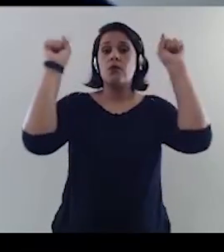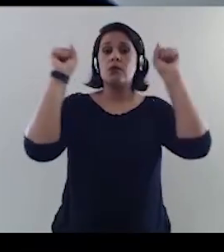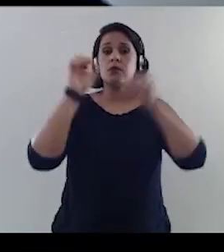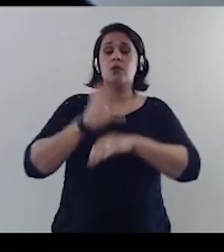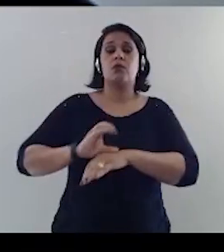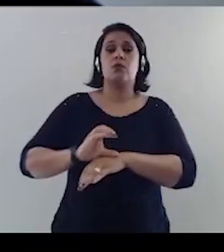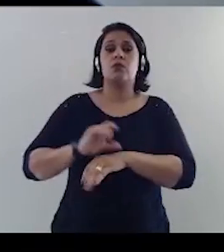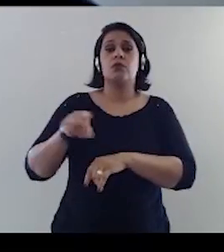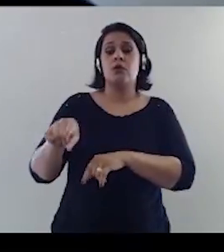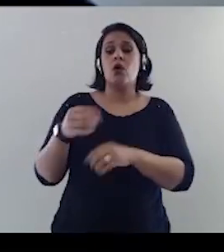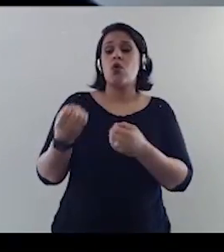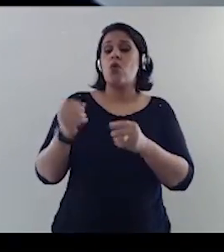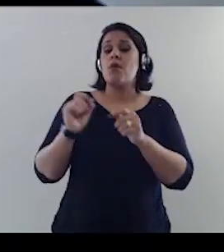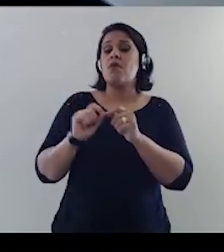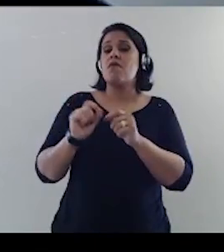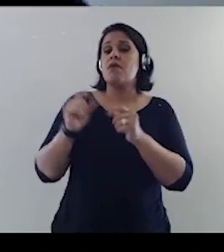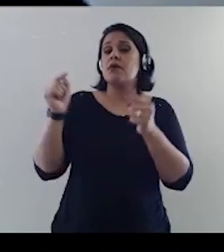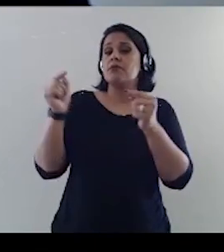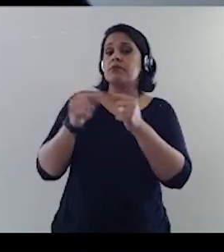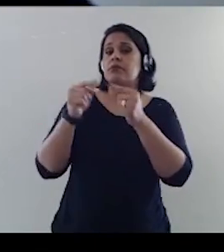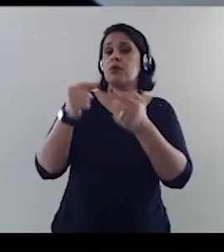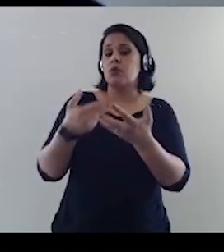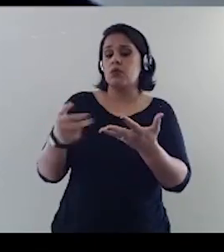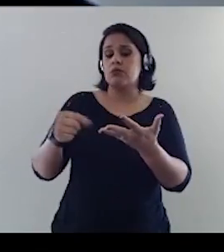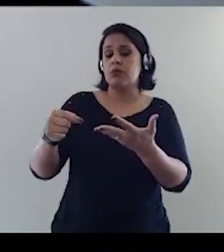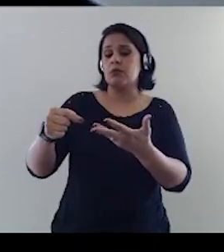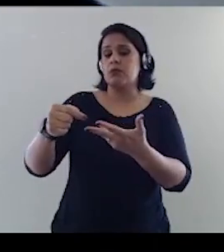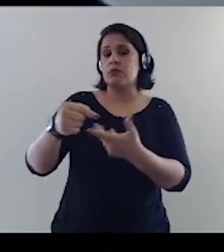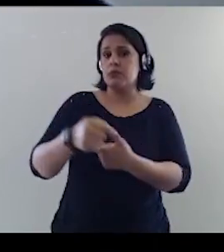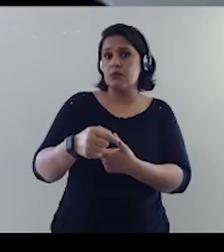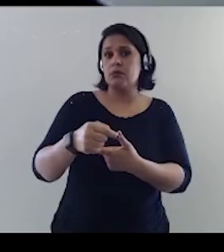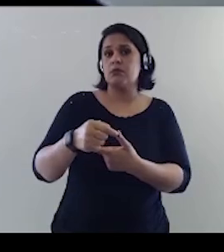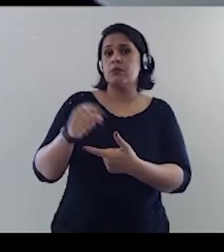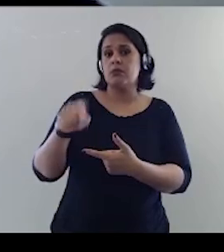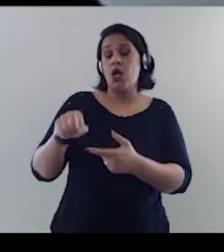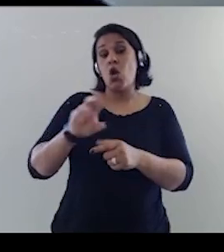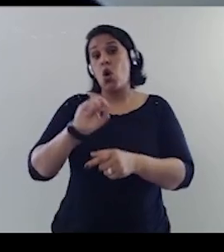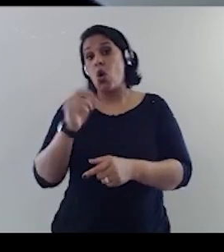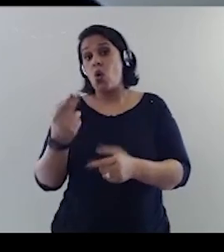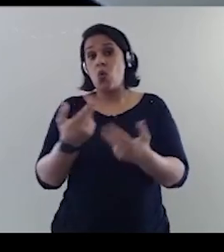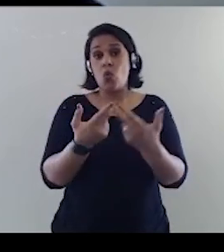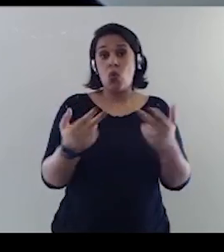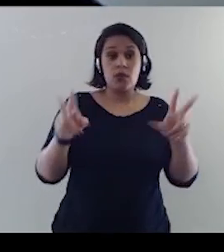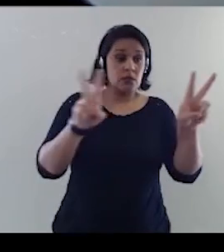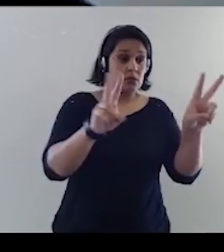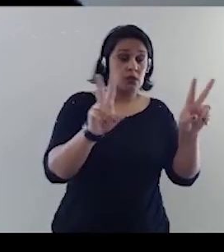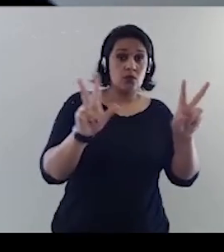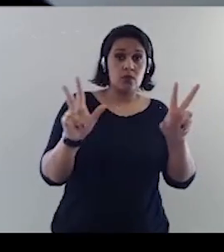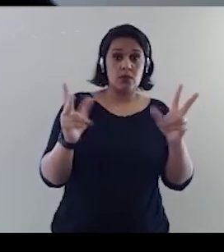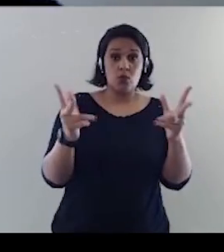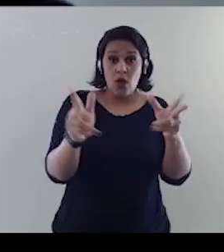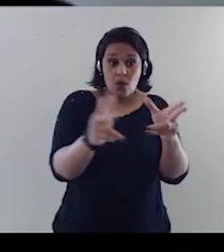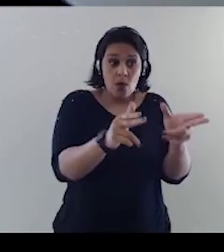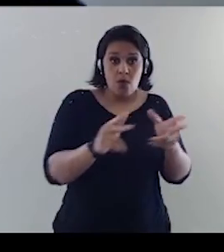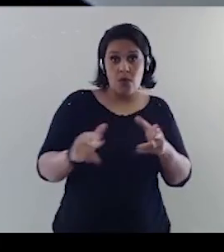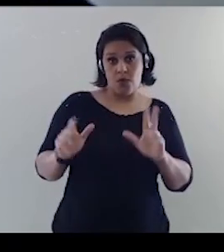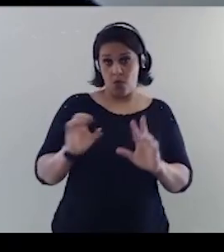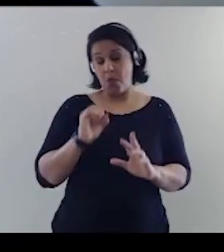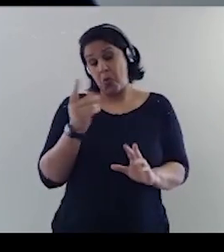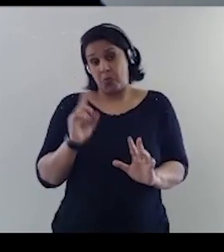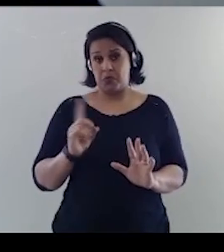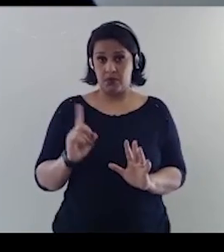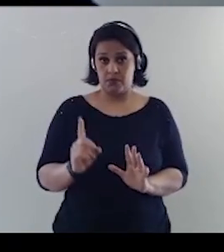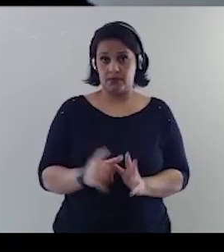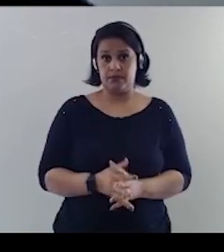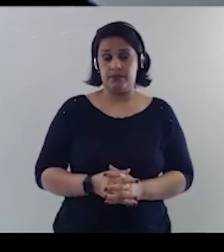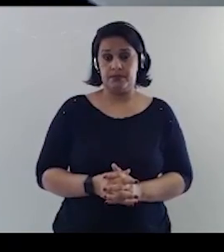Constitucional agiu em situações anteriores relativamente a casos iguais ou análogos. E, efetivamente, isto também